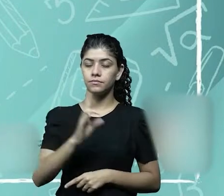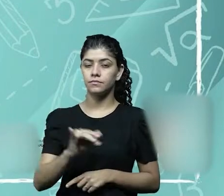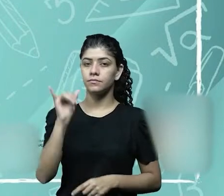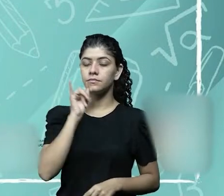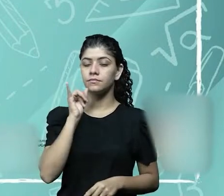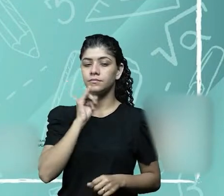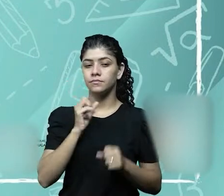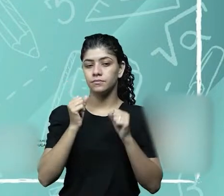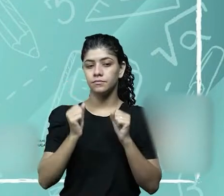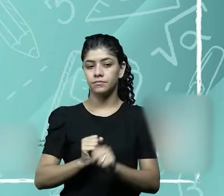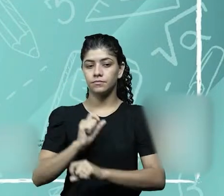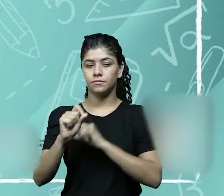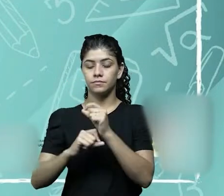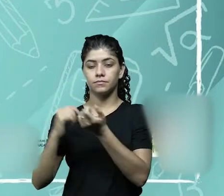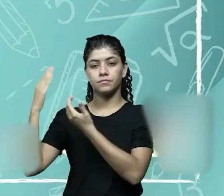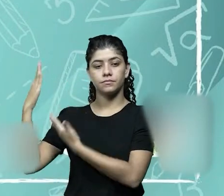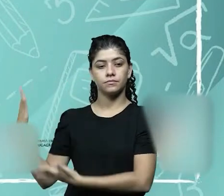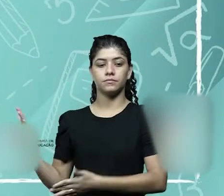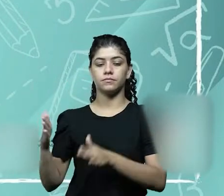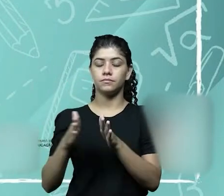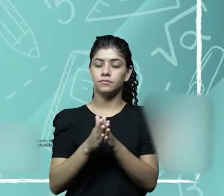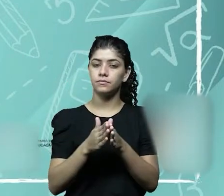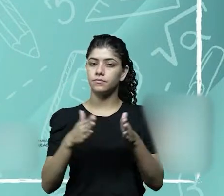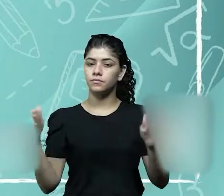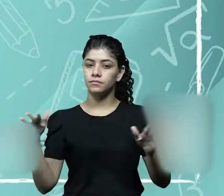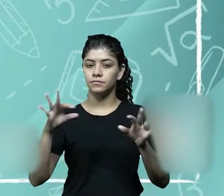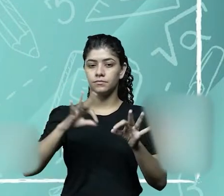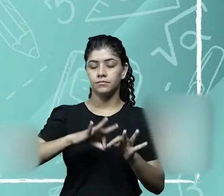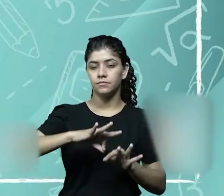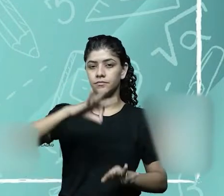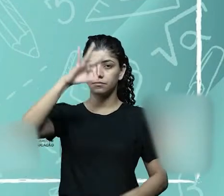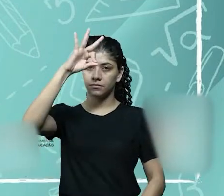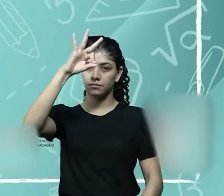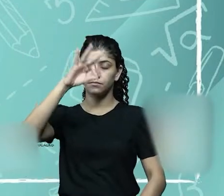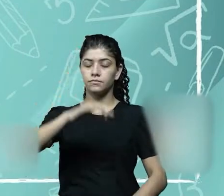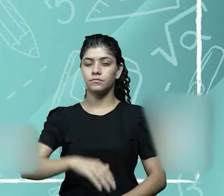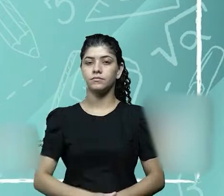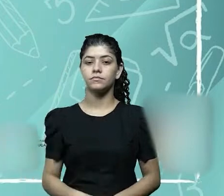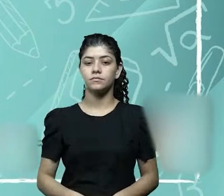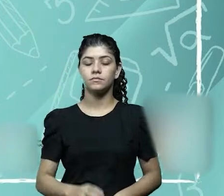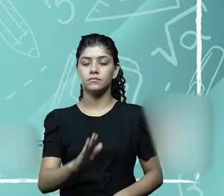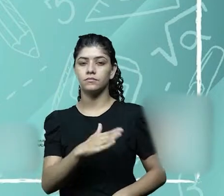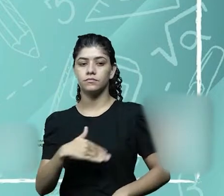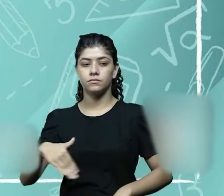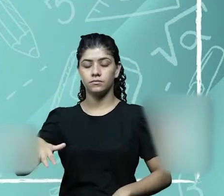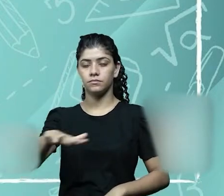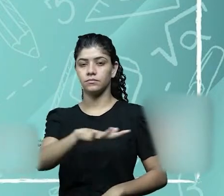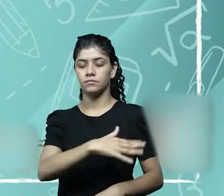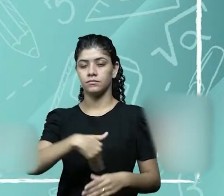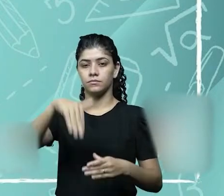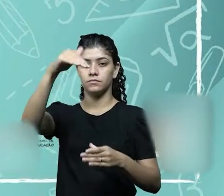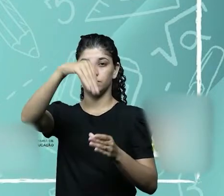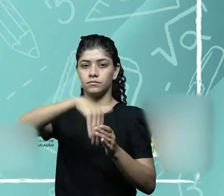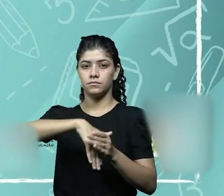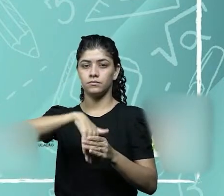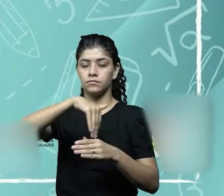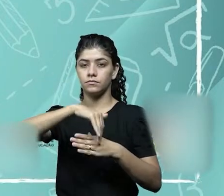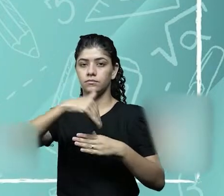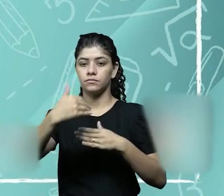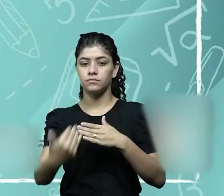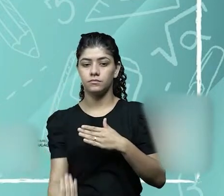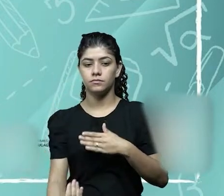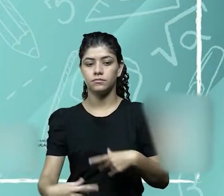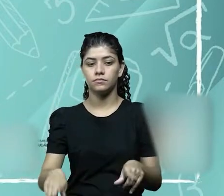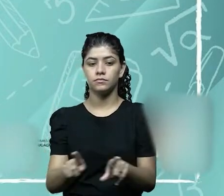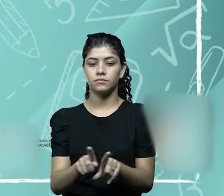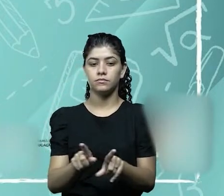Ele pode medir o comprimento, a altura de uma peça, o diâmetro interno, o diâmetro